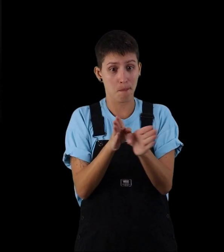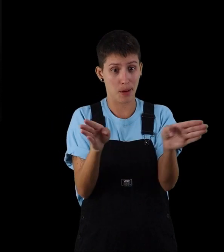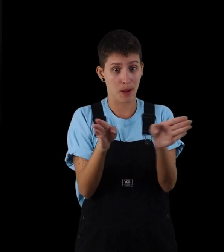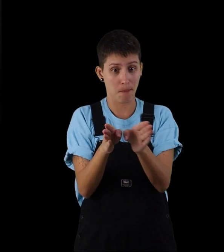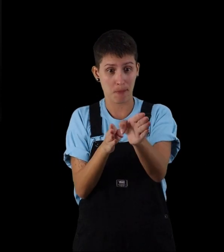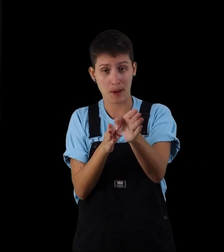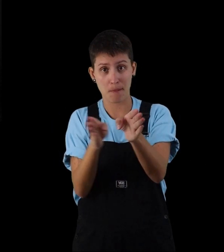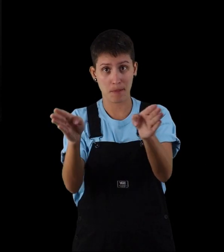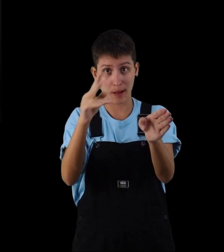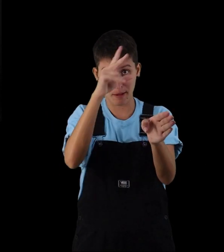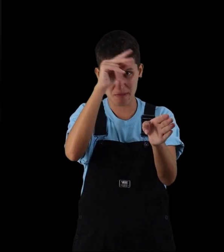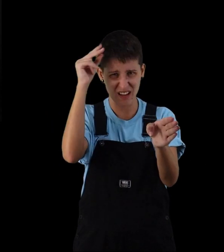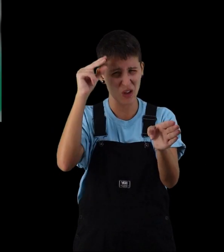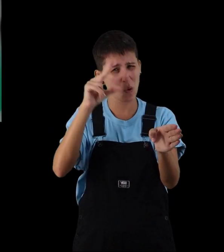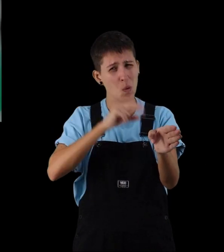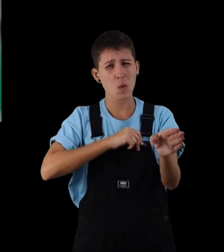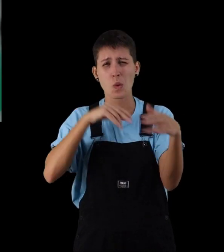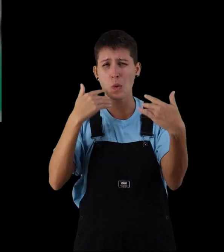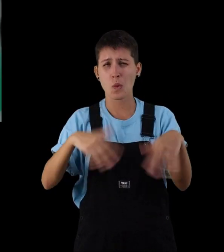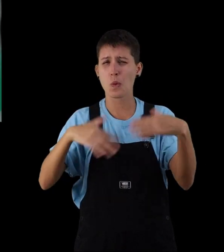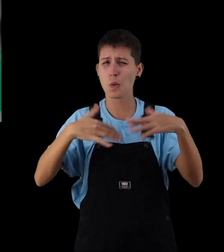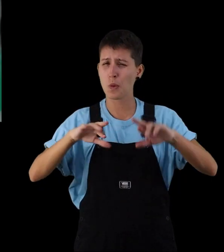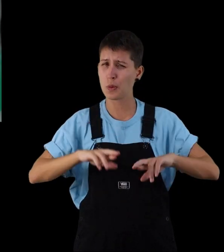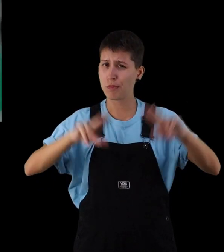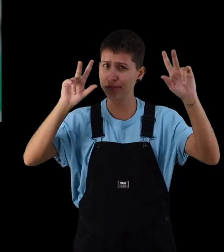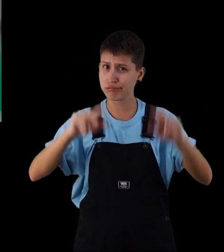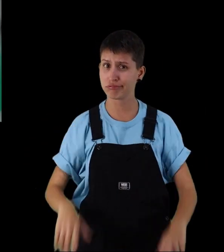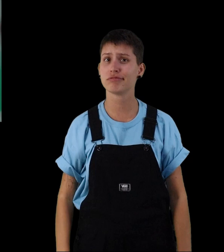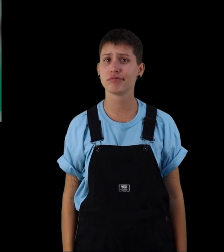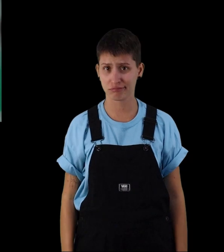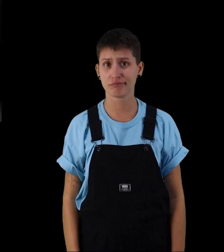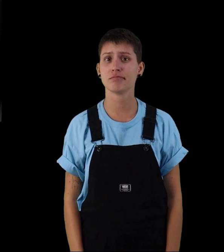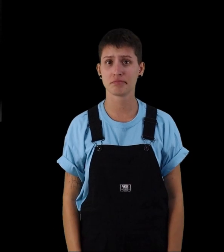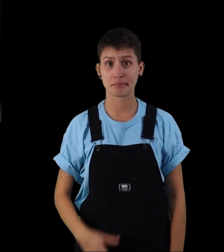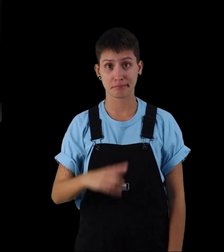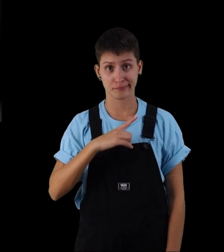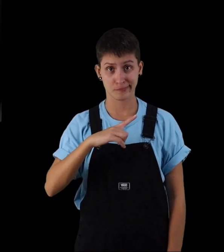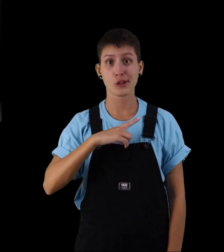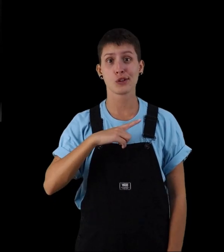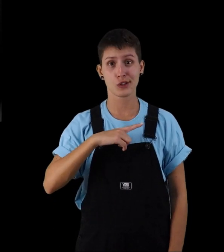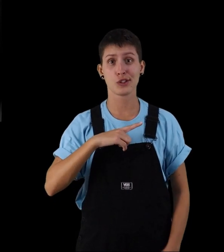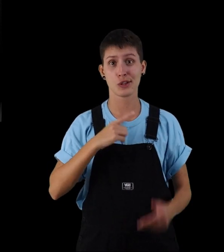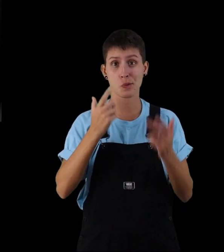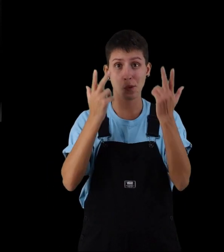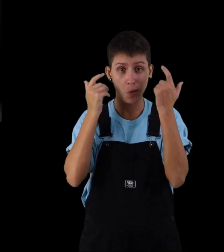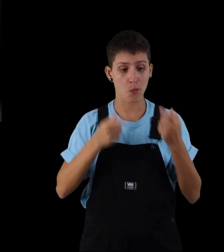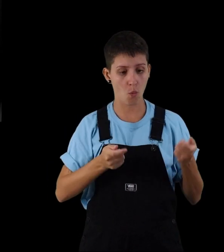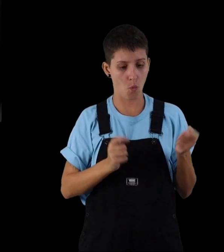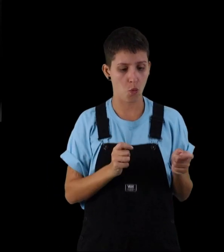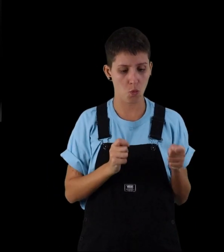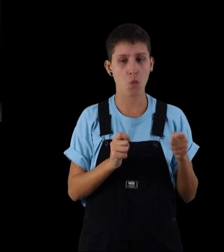de paralelepípedos. Ô, palavra comprida essa! Passavam